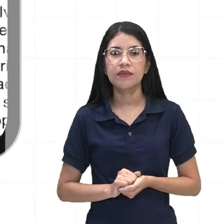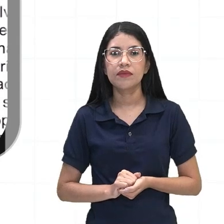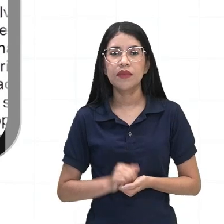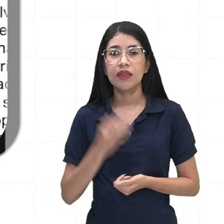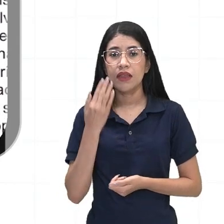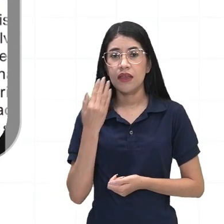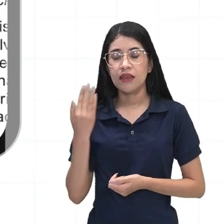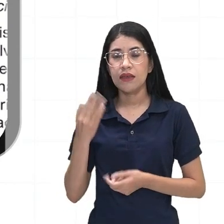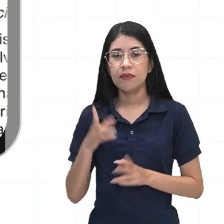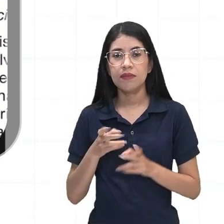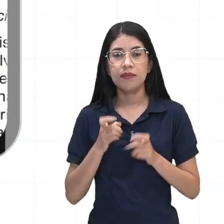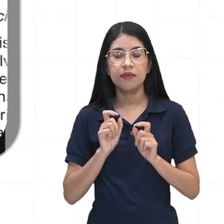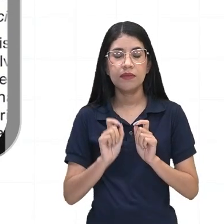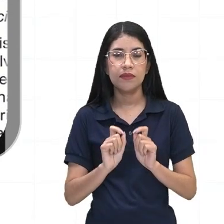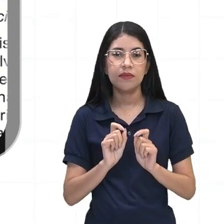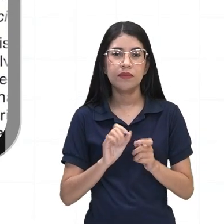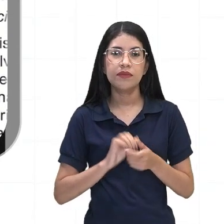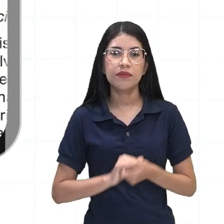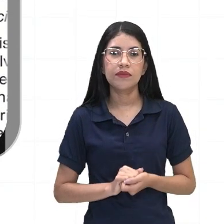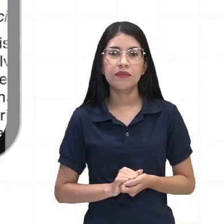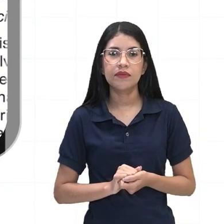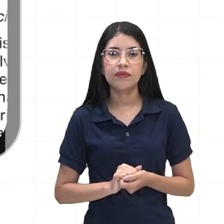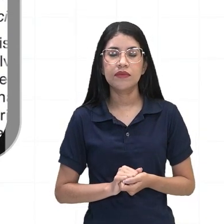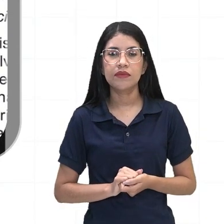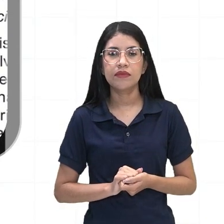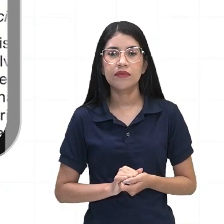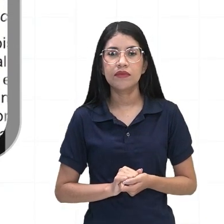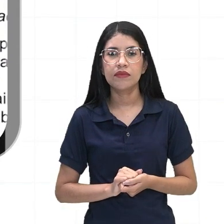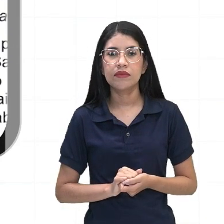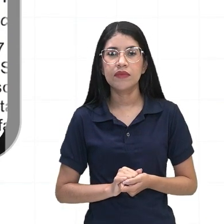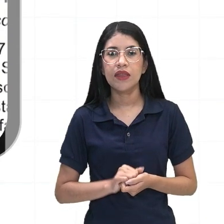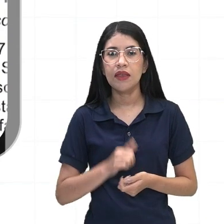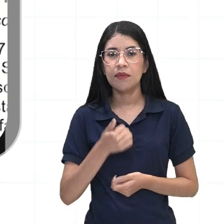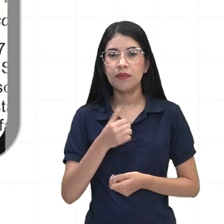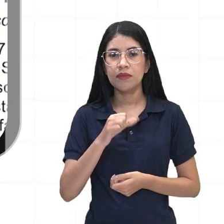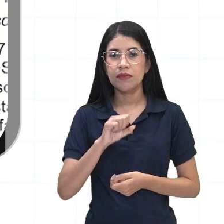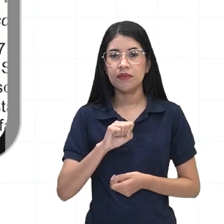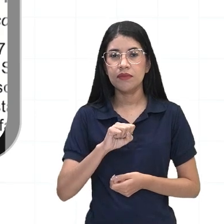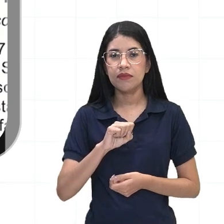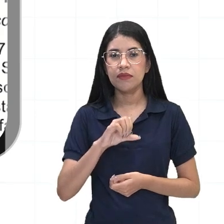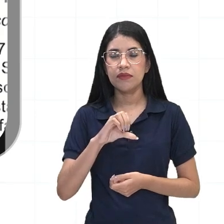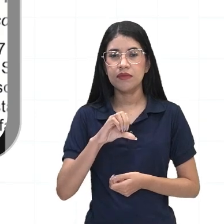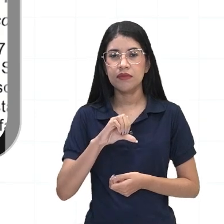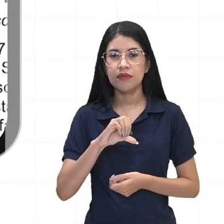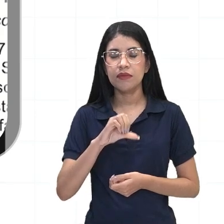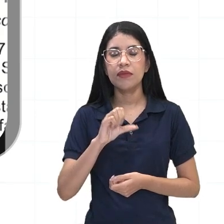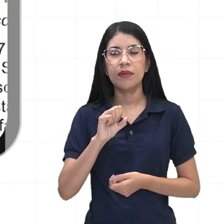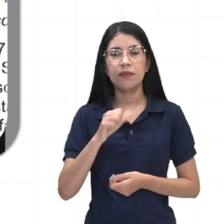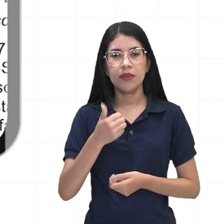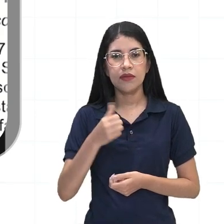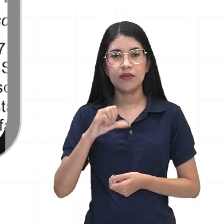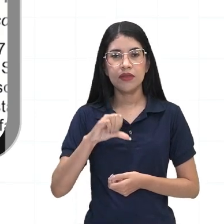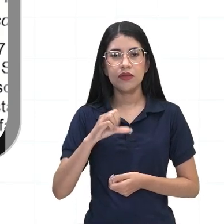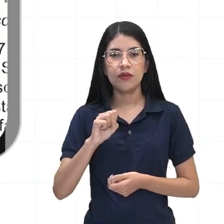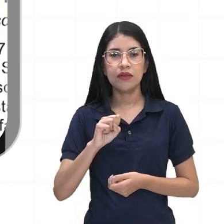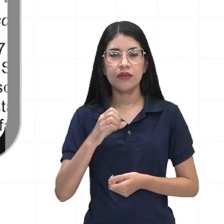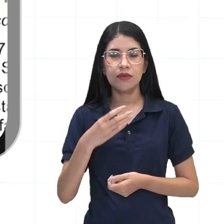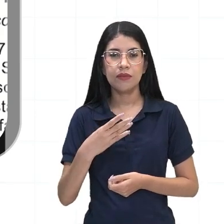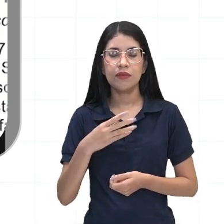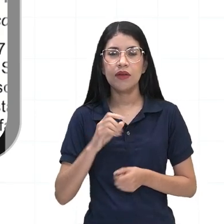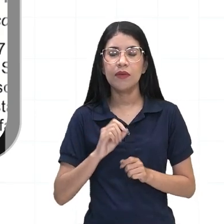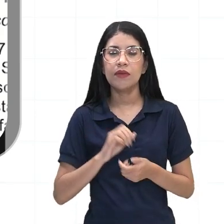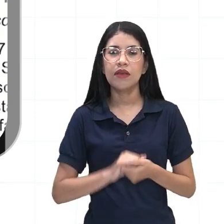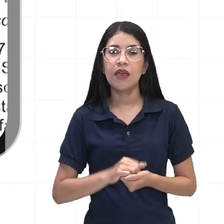ela diz o seguinte, né? 1984. Então, é um romance. É um